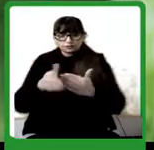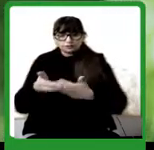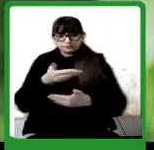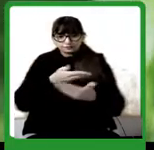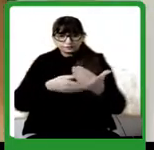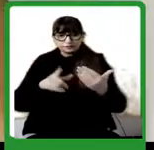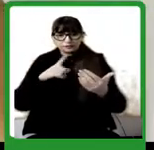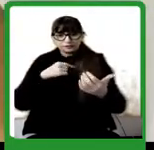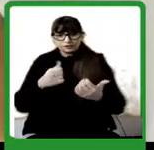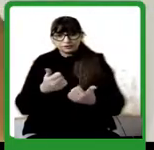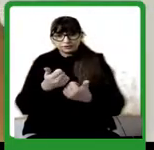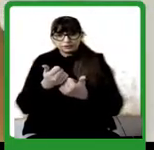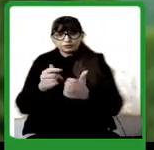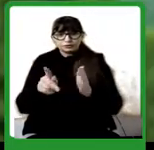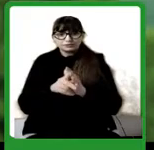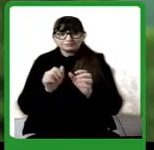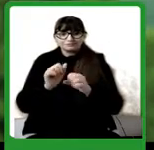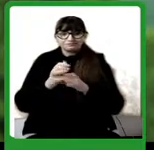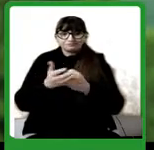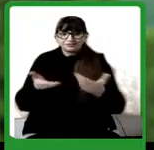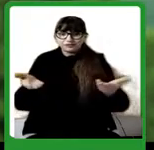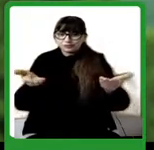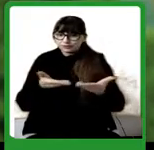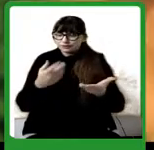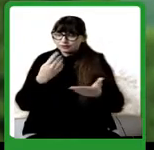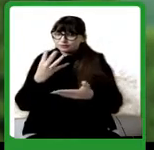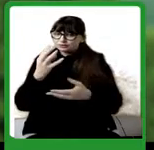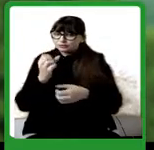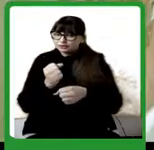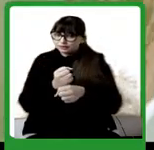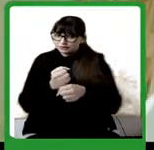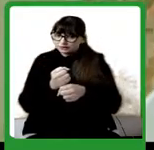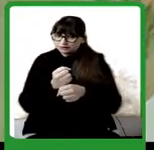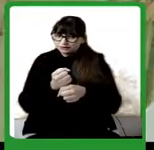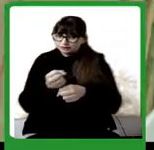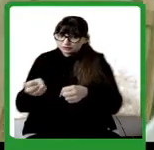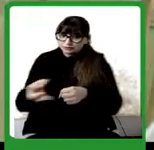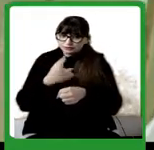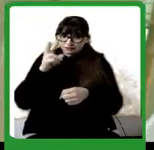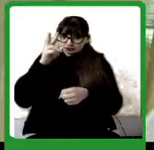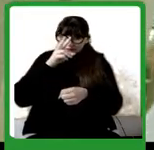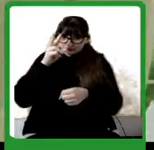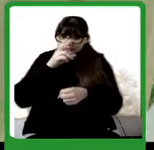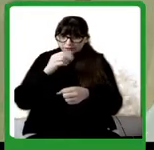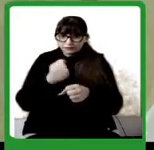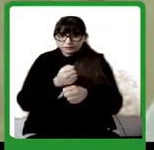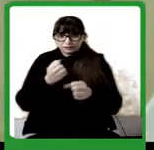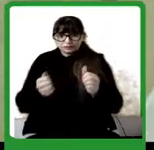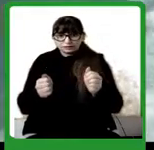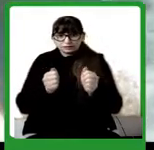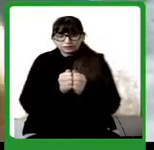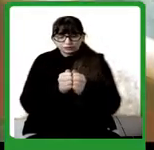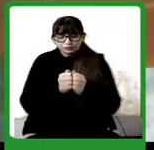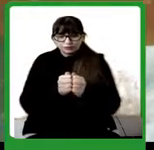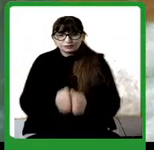a Sicredi Alto Uruguai. 40 anos, nossa história, construímos juntos.